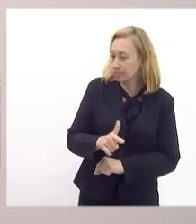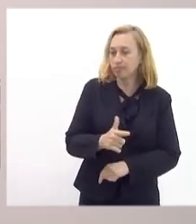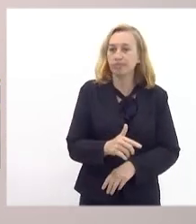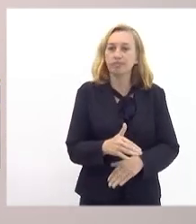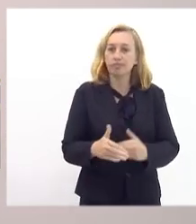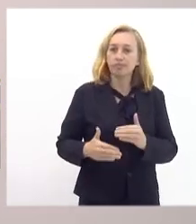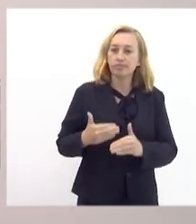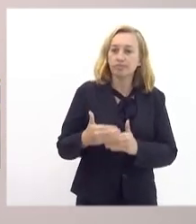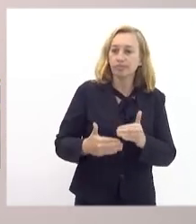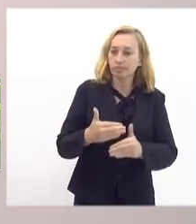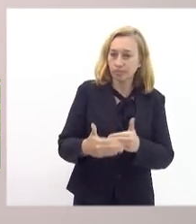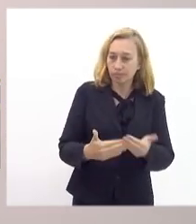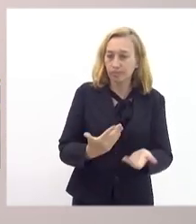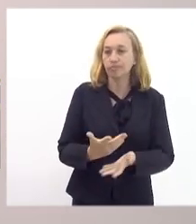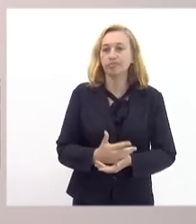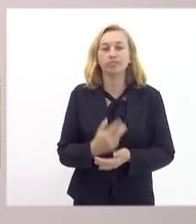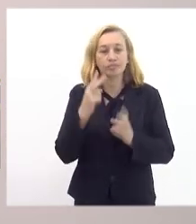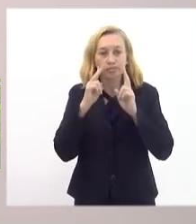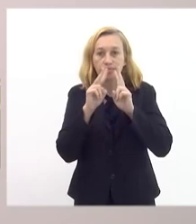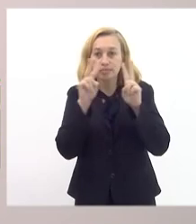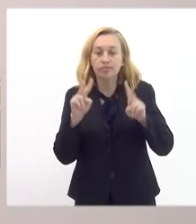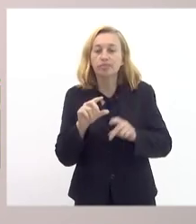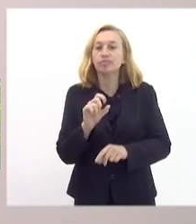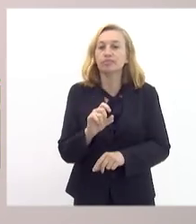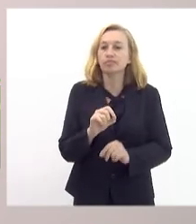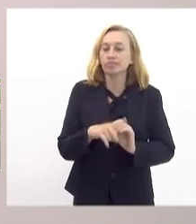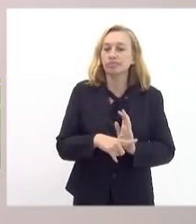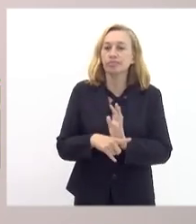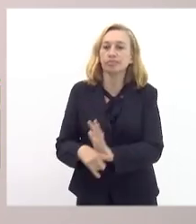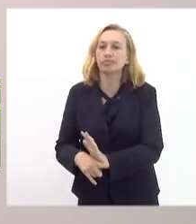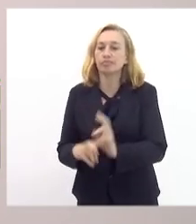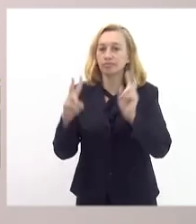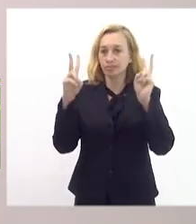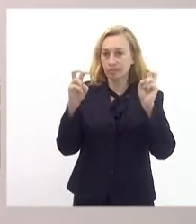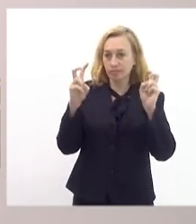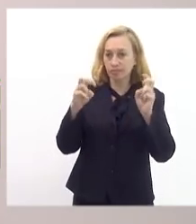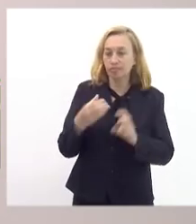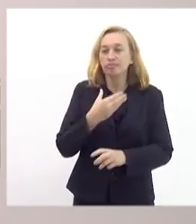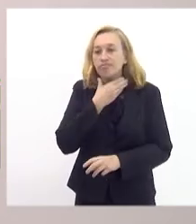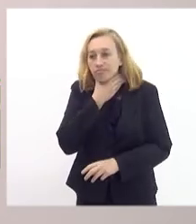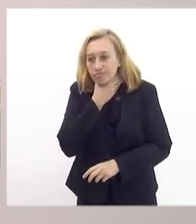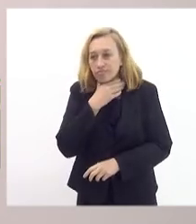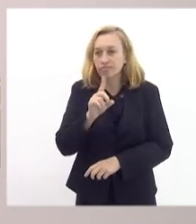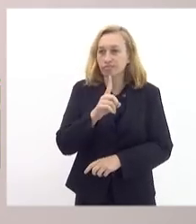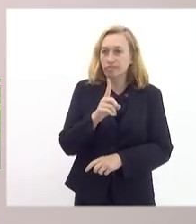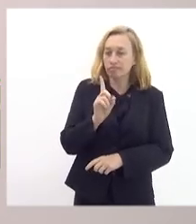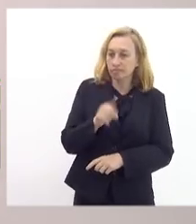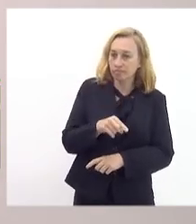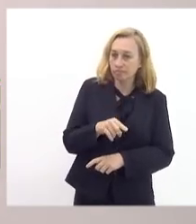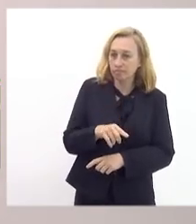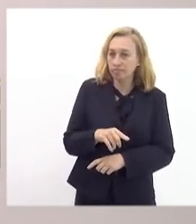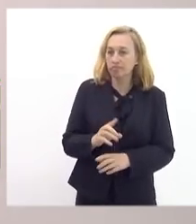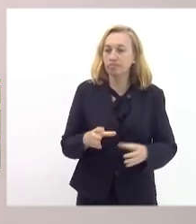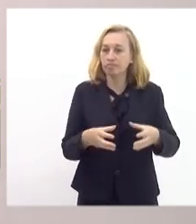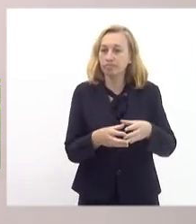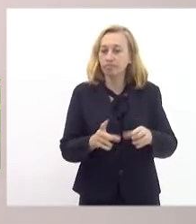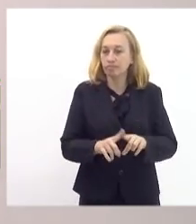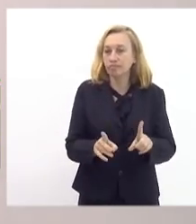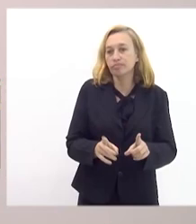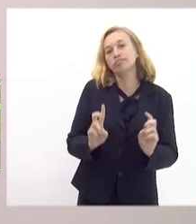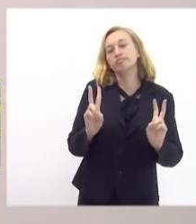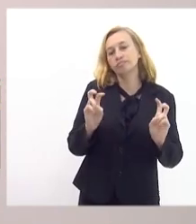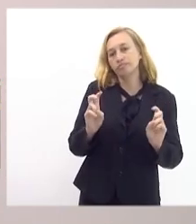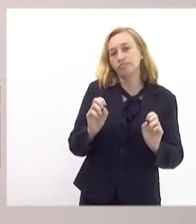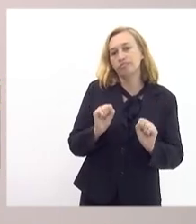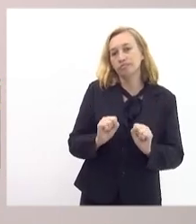âmbito de um processo ele Visa é atender a questão da crise não só conjuntural mais uma questão aí que a gente